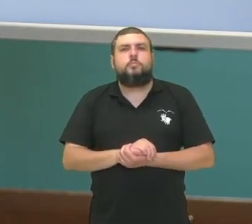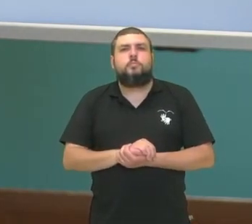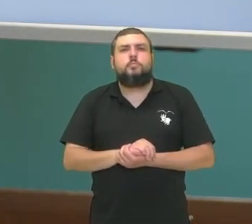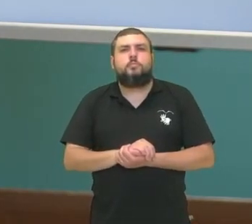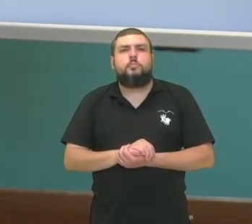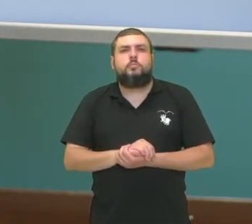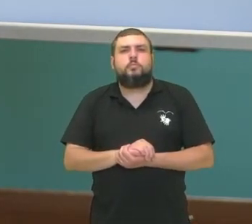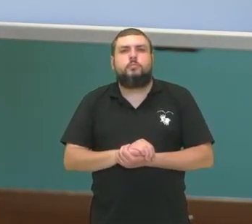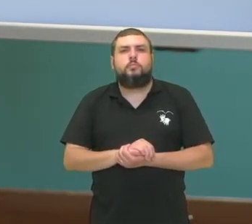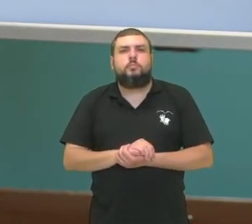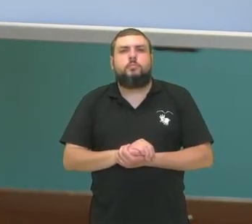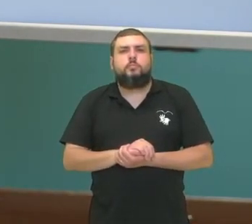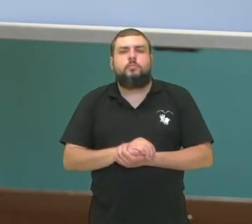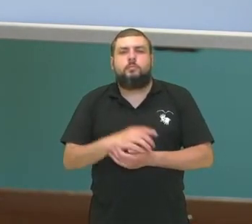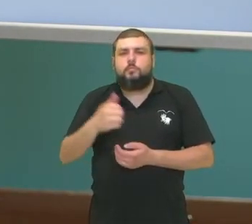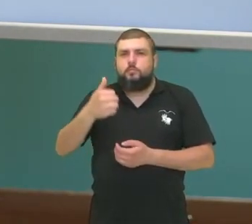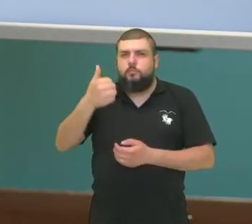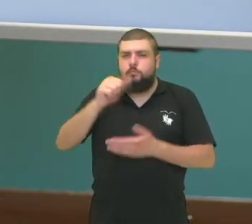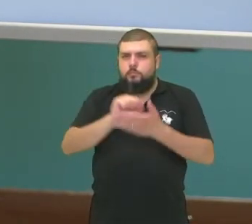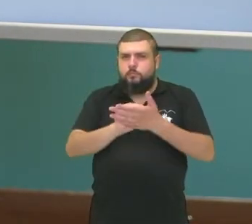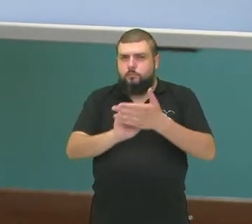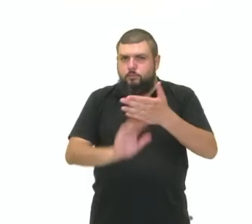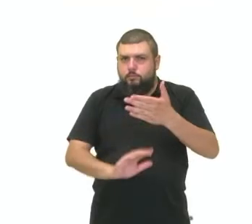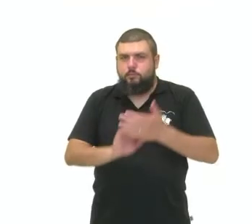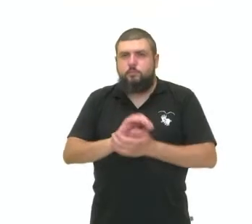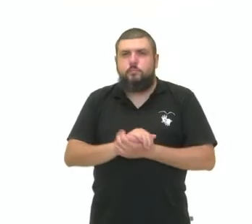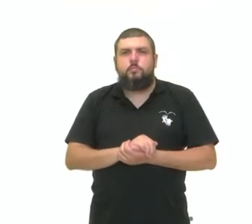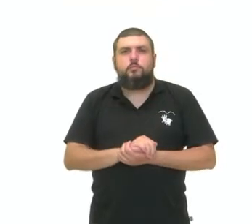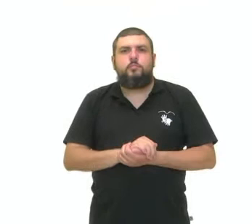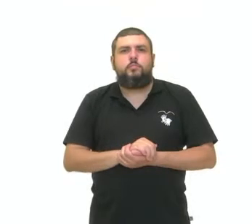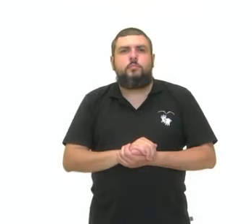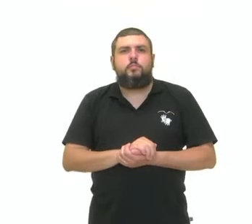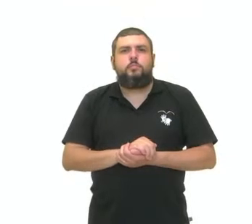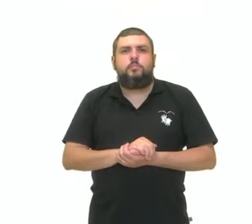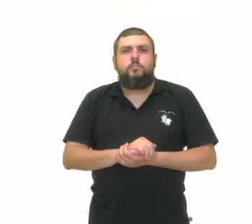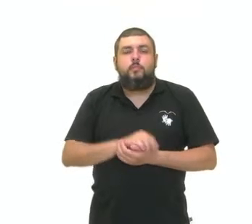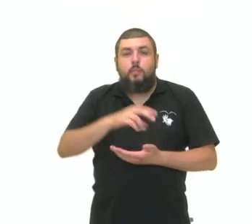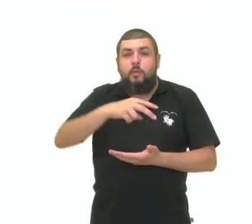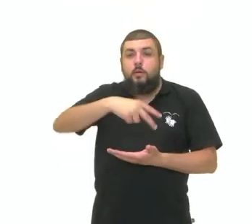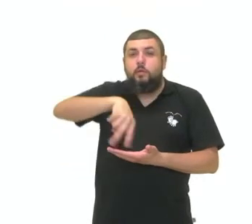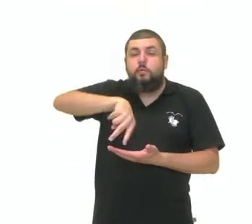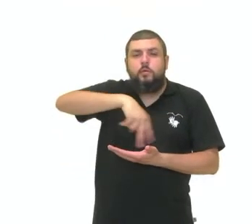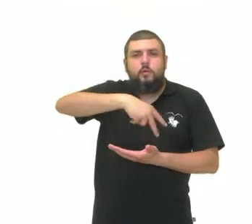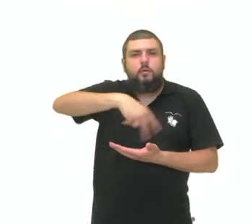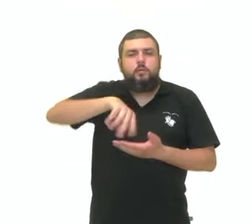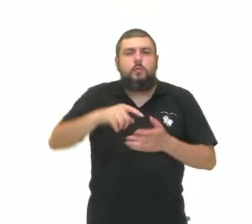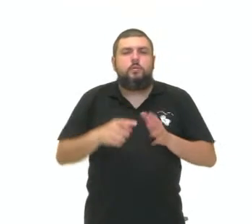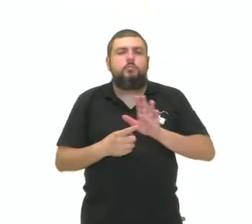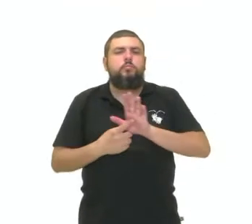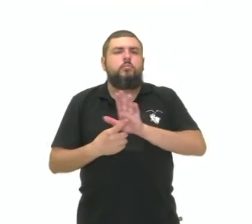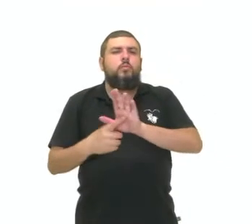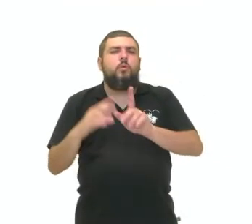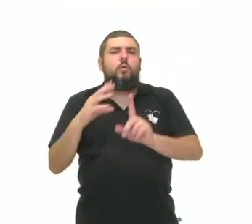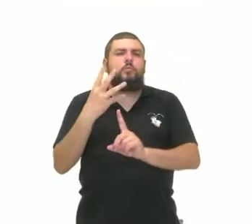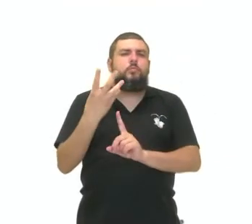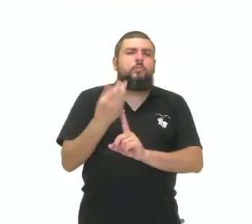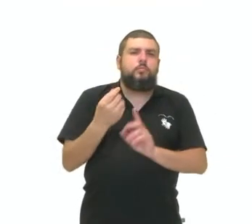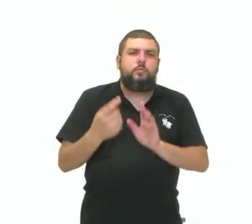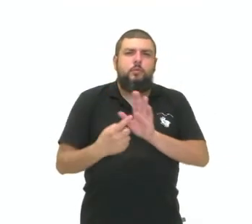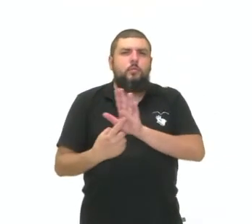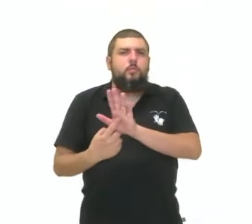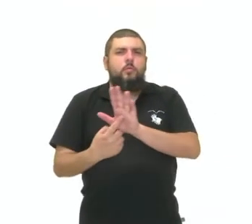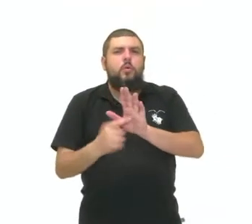Primeira atividade nossa. A dança é uma manifestação artística que caracteriza-se pelo uso do corpo para realizar